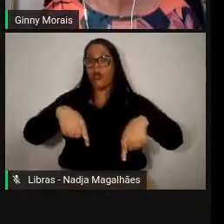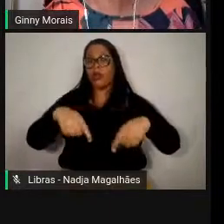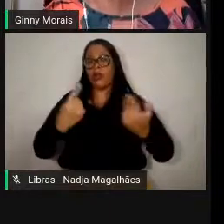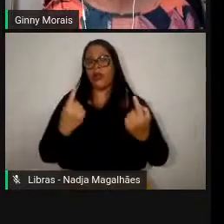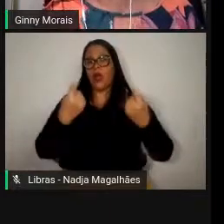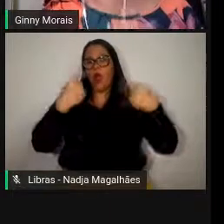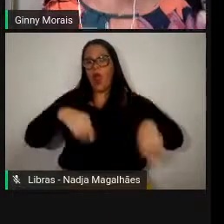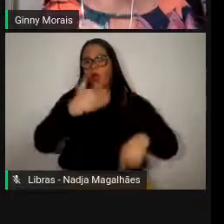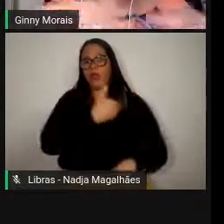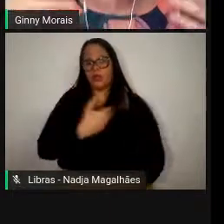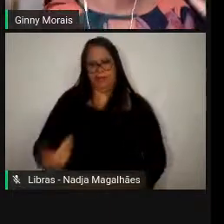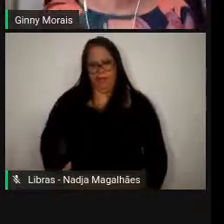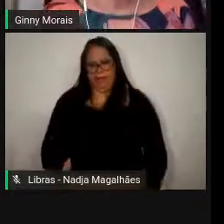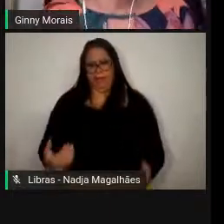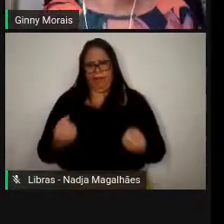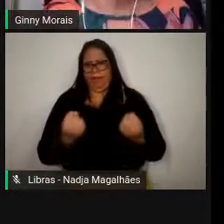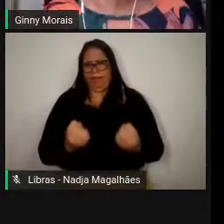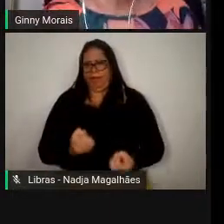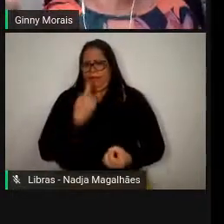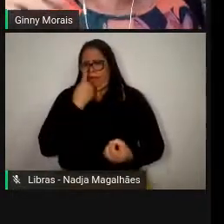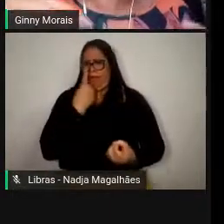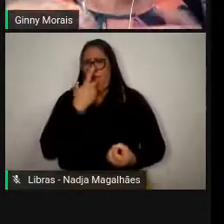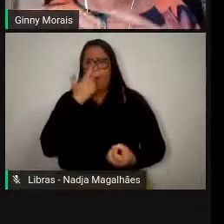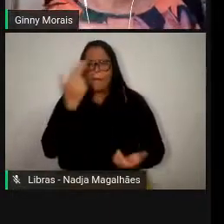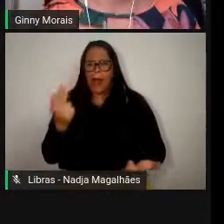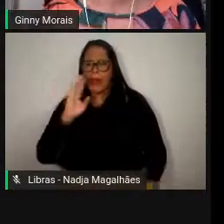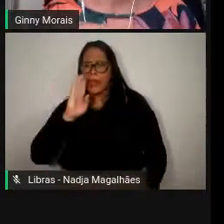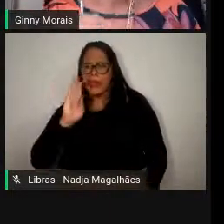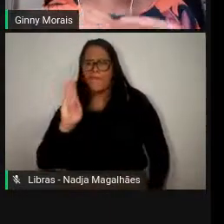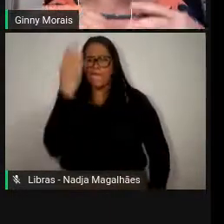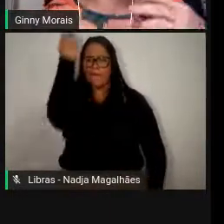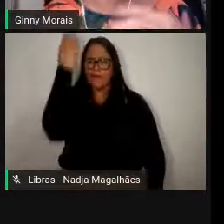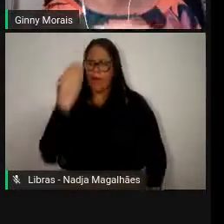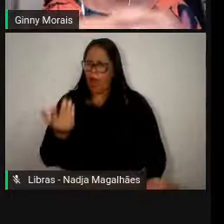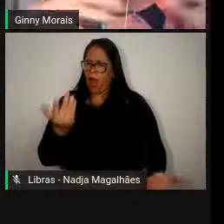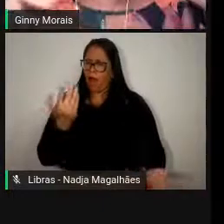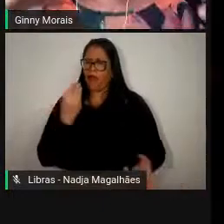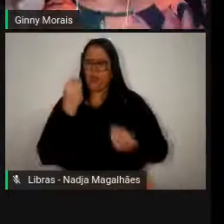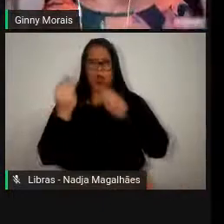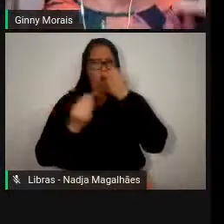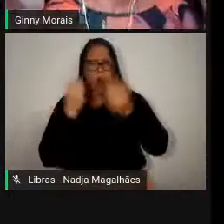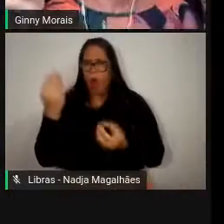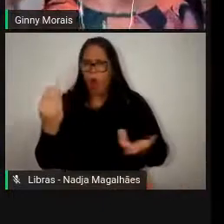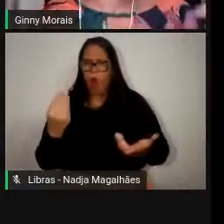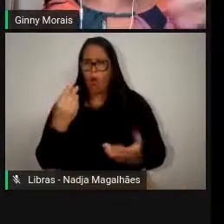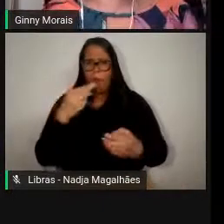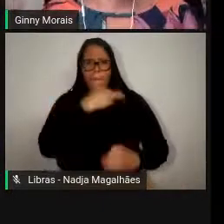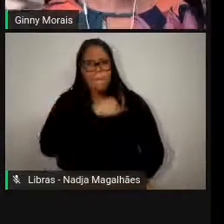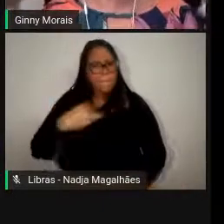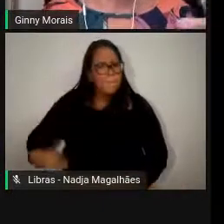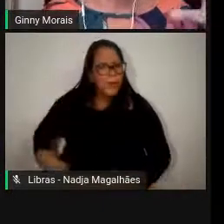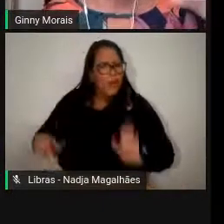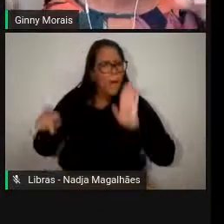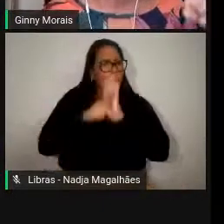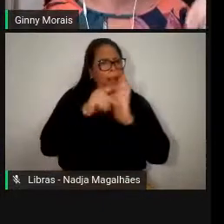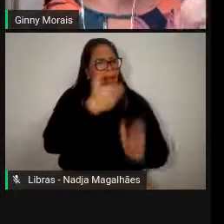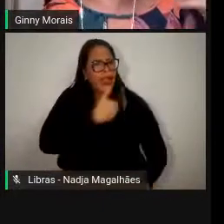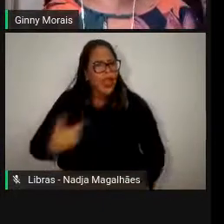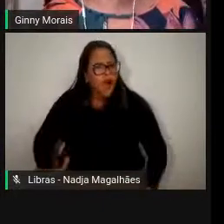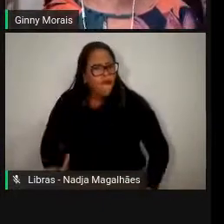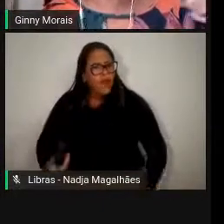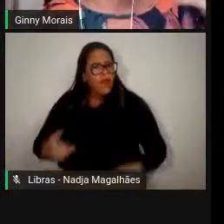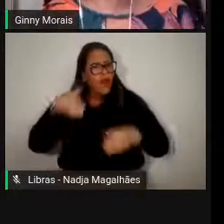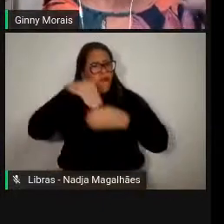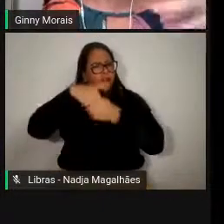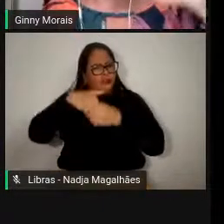de desconfiança, e que foi considerado uma traição pelo governo, e, enfim, nessa hora todo mundo começou a gritar,